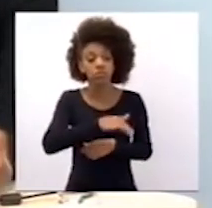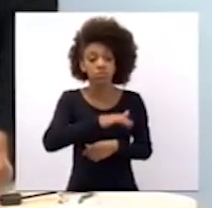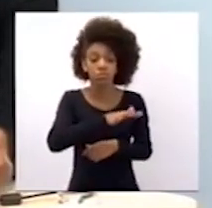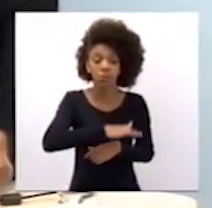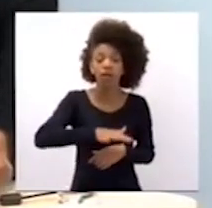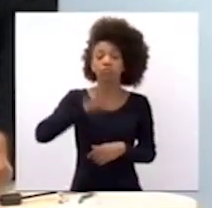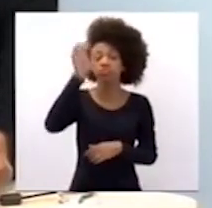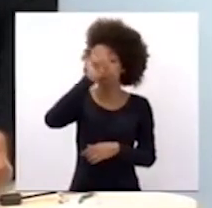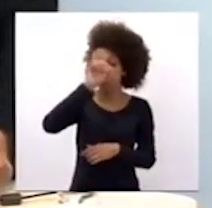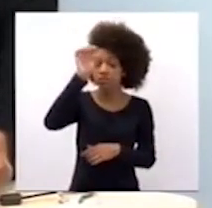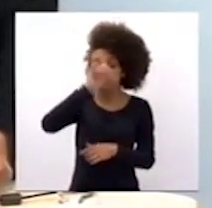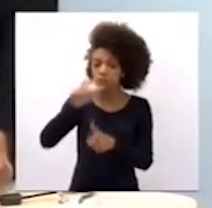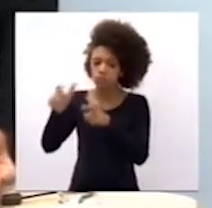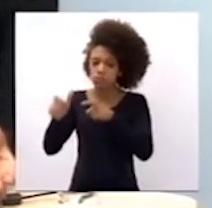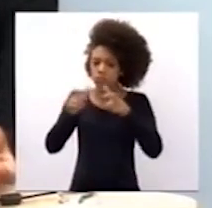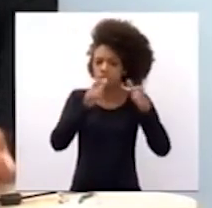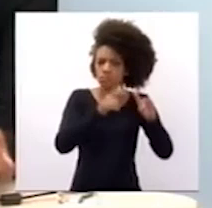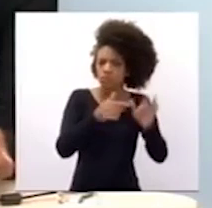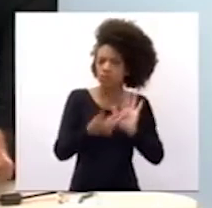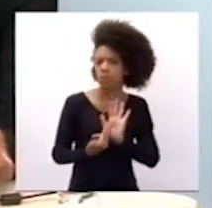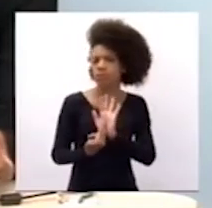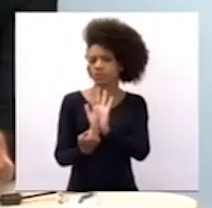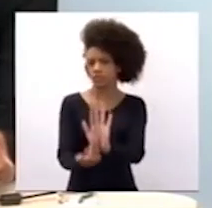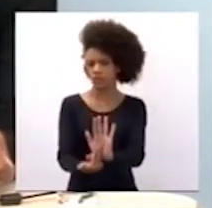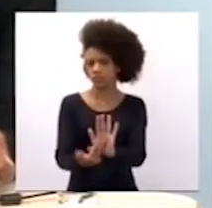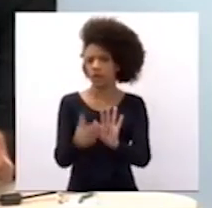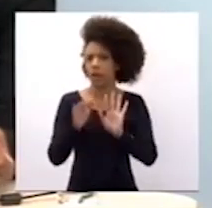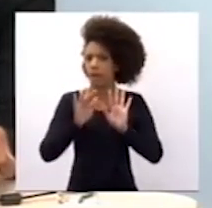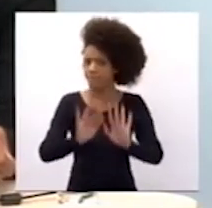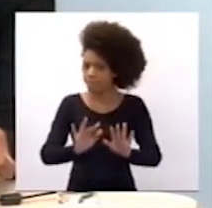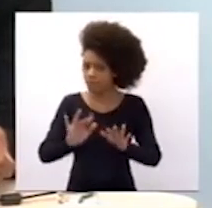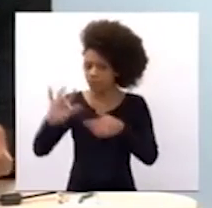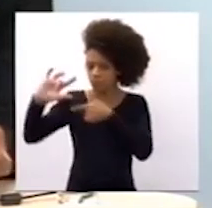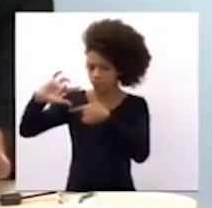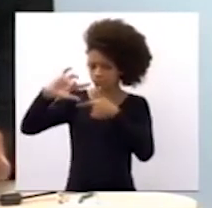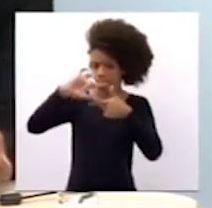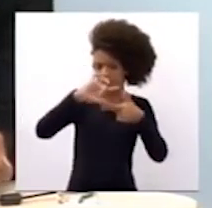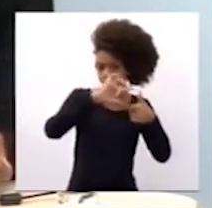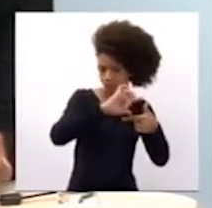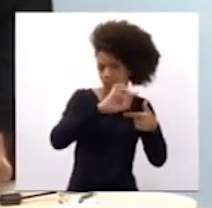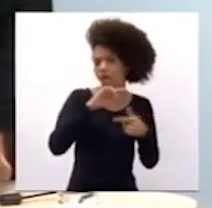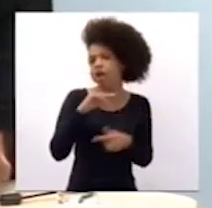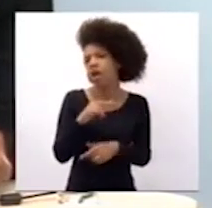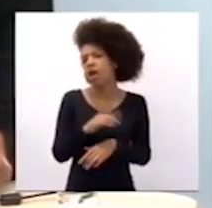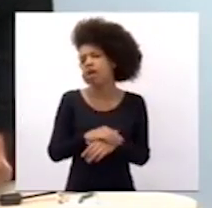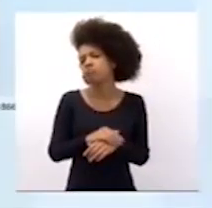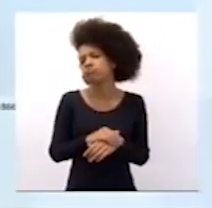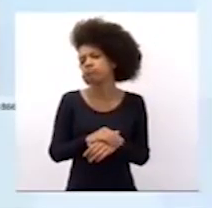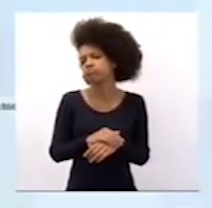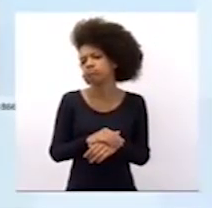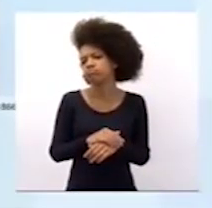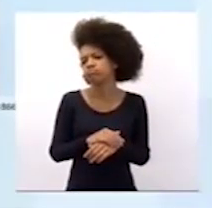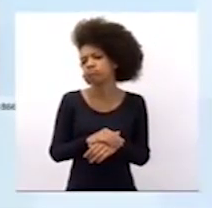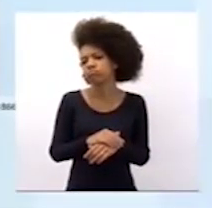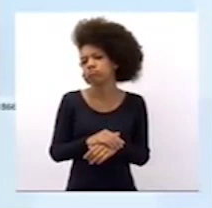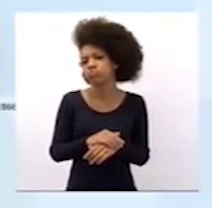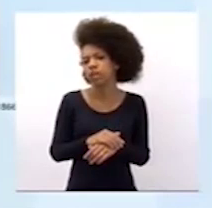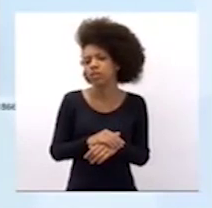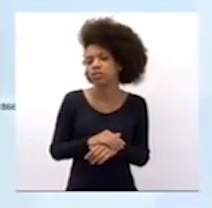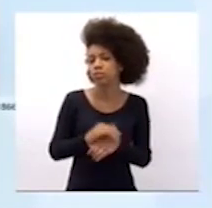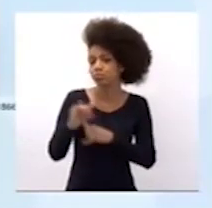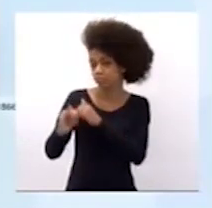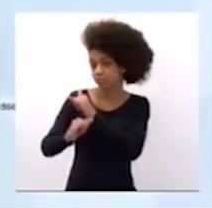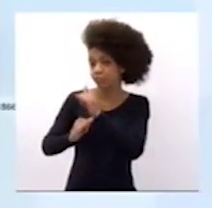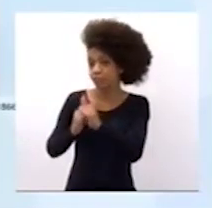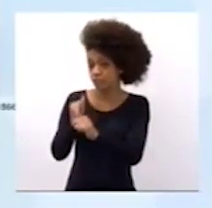vão ser representados para nós. Essas imagens, elas foram, imagens tiradas do site